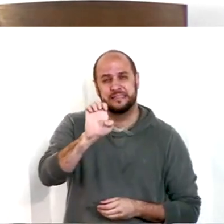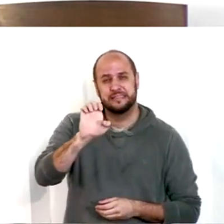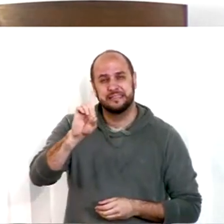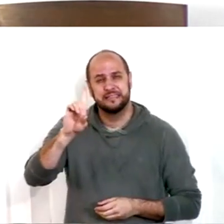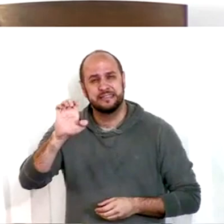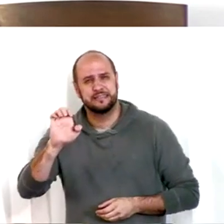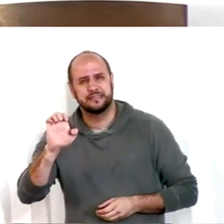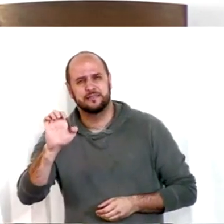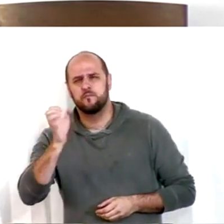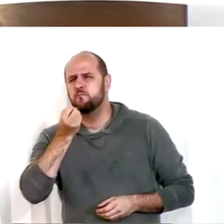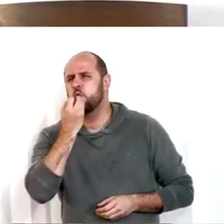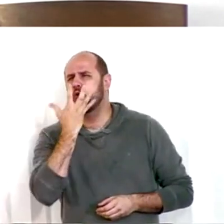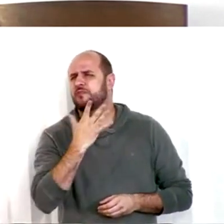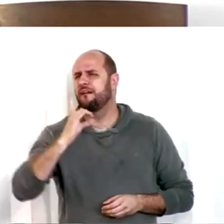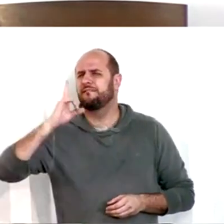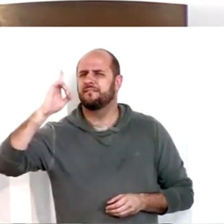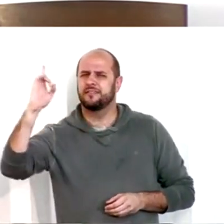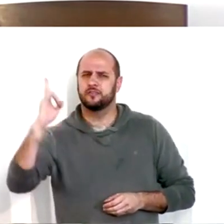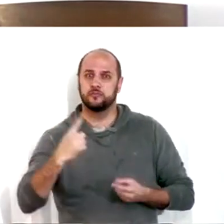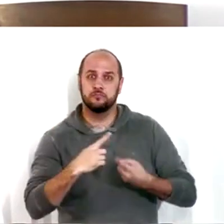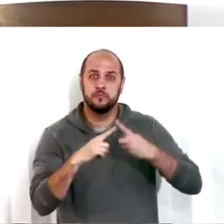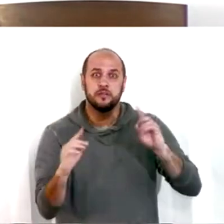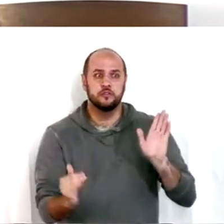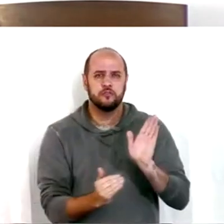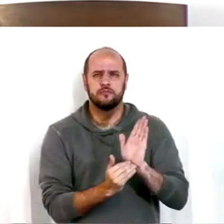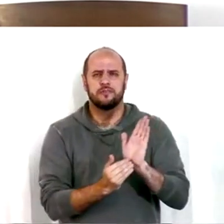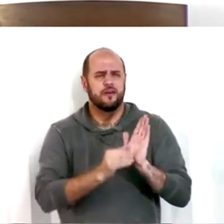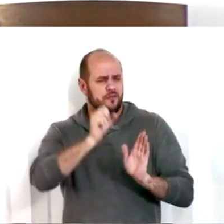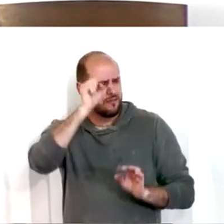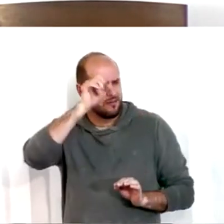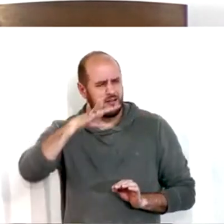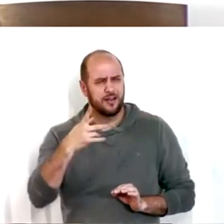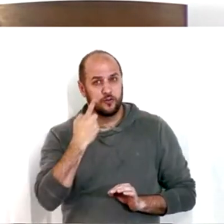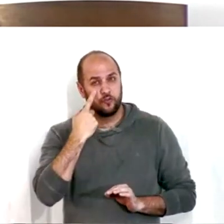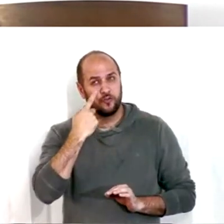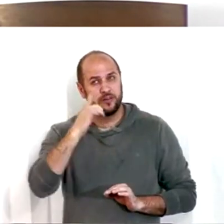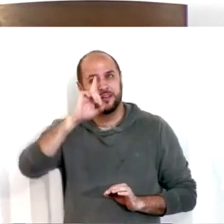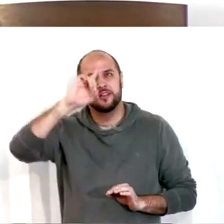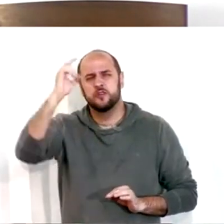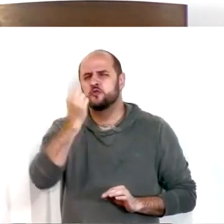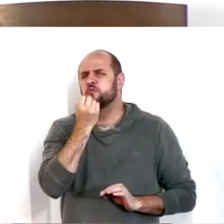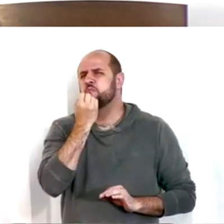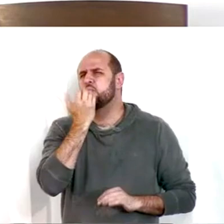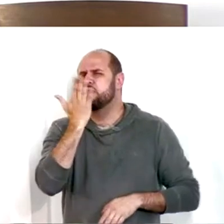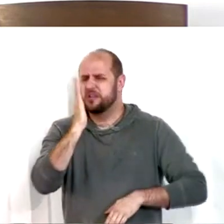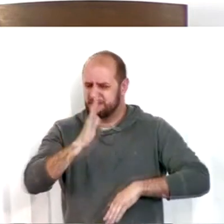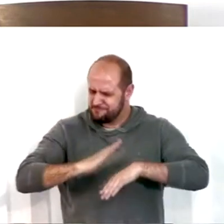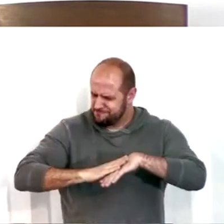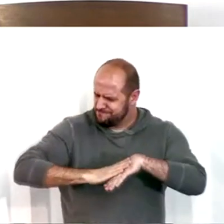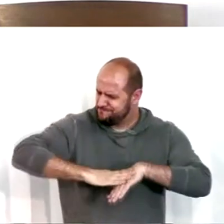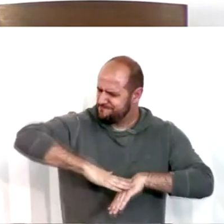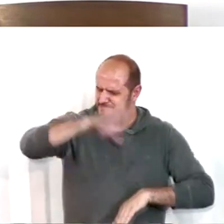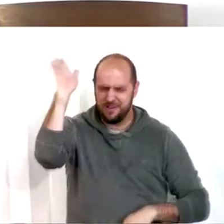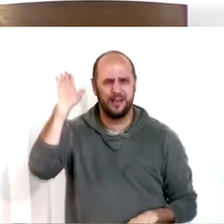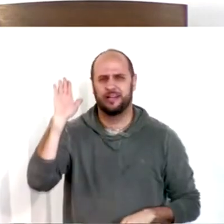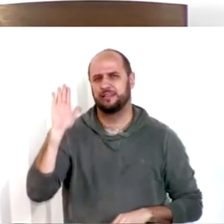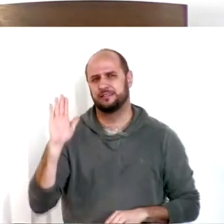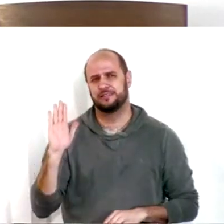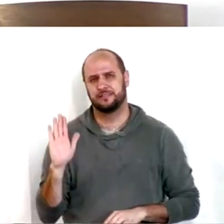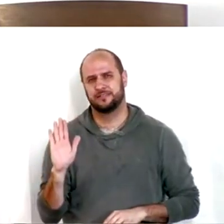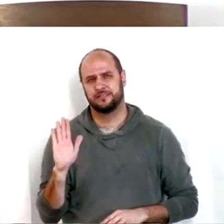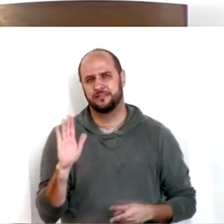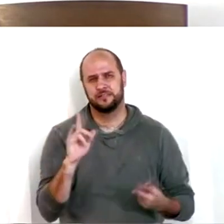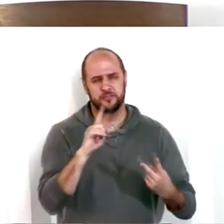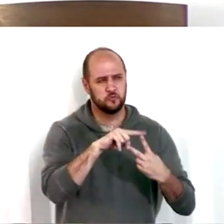bondade. Mas, ao final de tudo, ficará claro que a bondade de Deus vai muito além destas